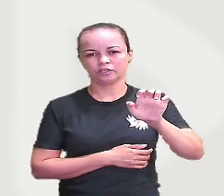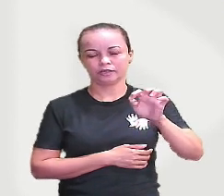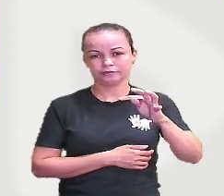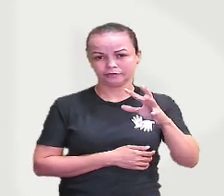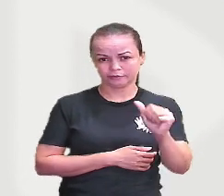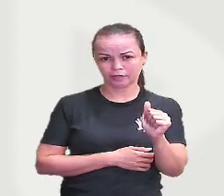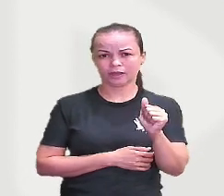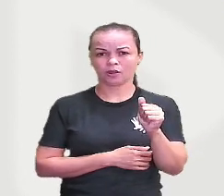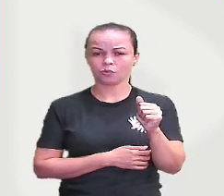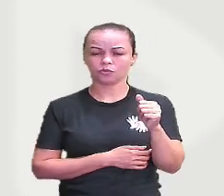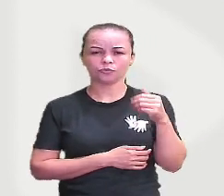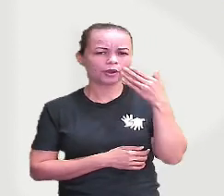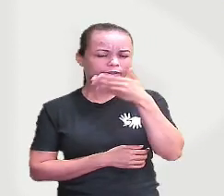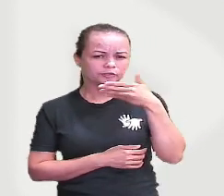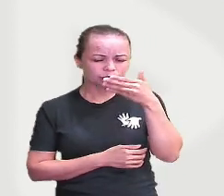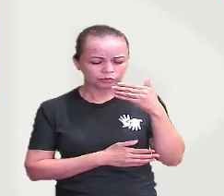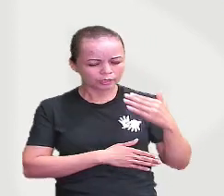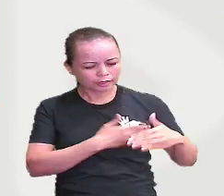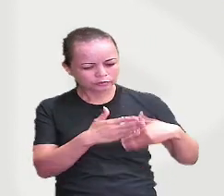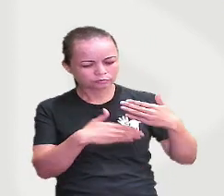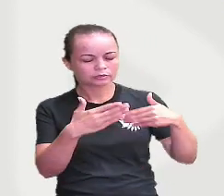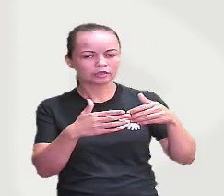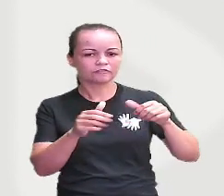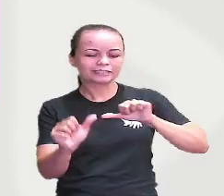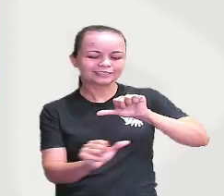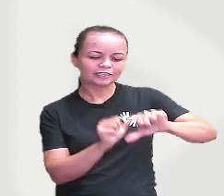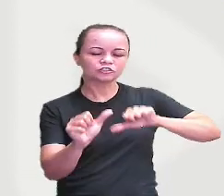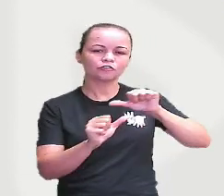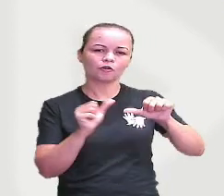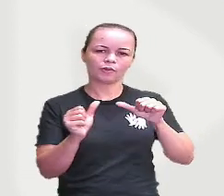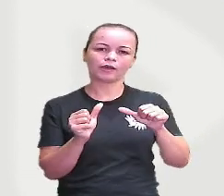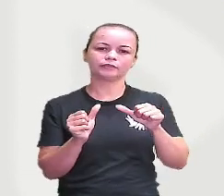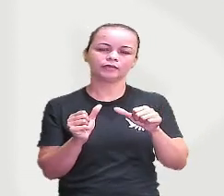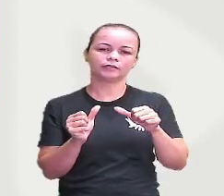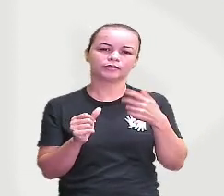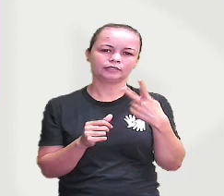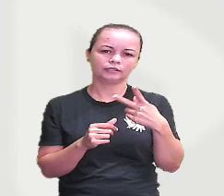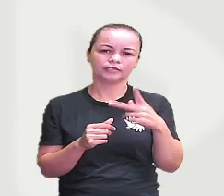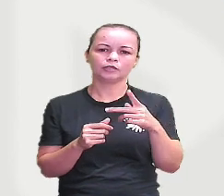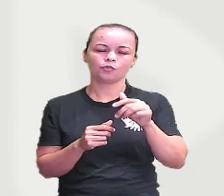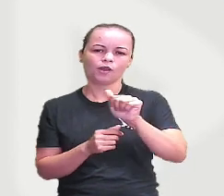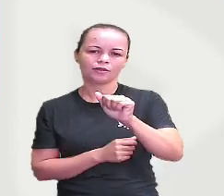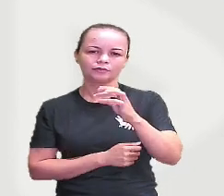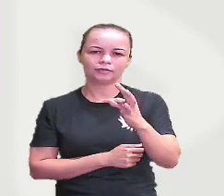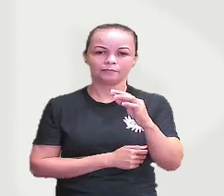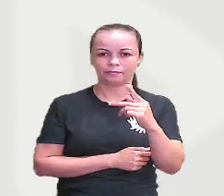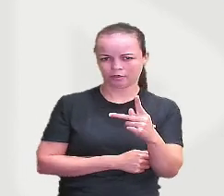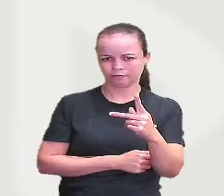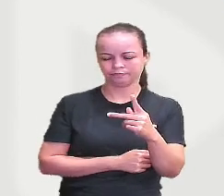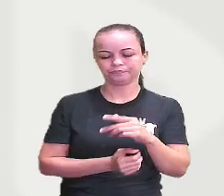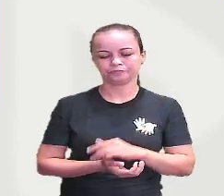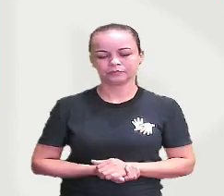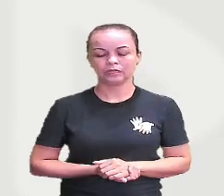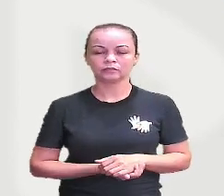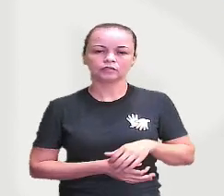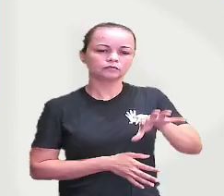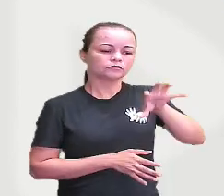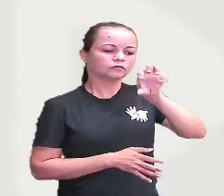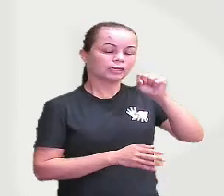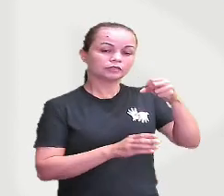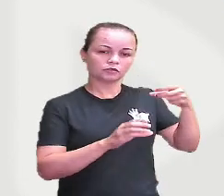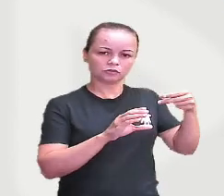recrutado através da nutrição, ele vai ser transformado em uma moeda energética, que é o ATP. Pense nisso, tanto na respiração